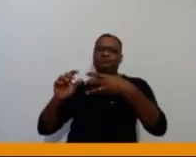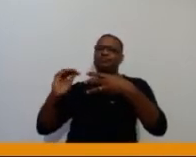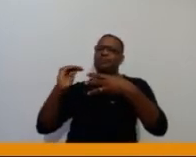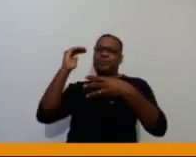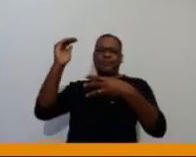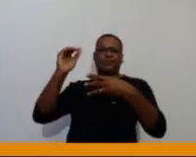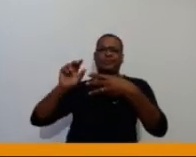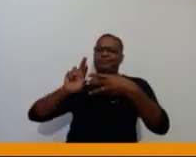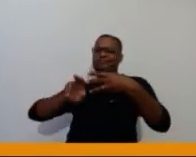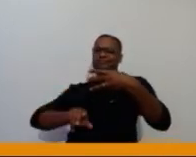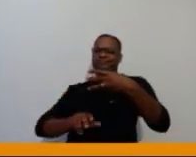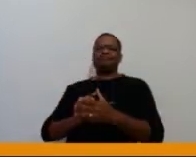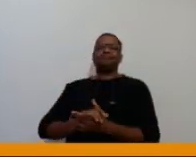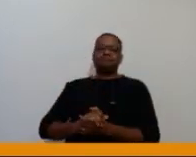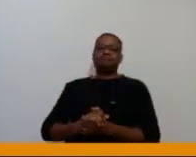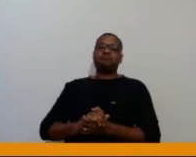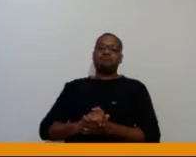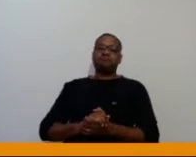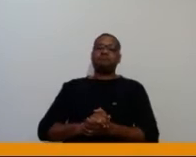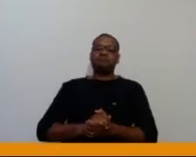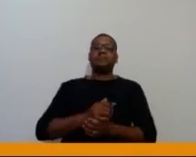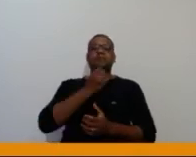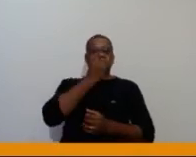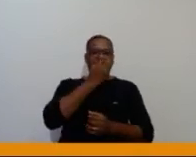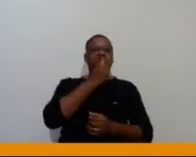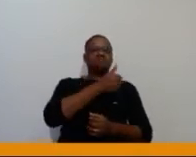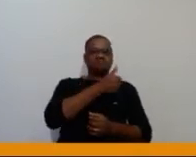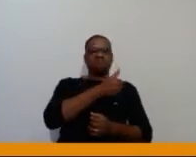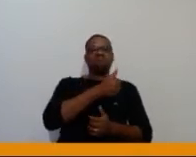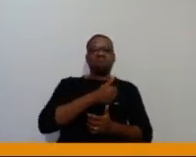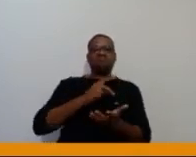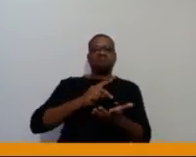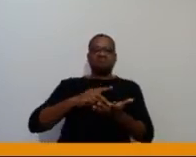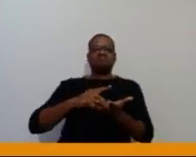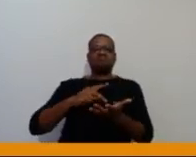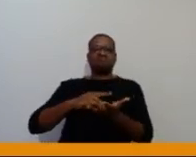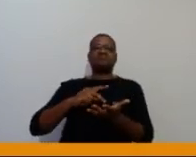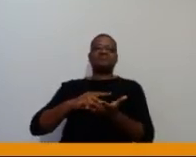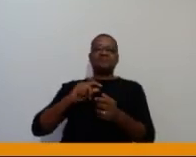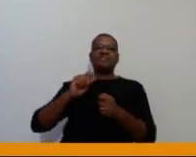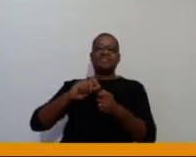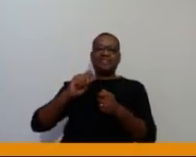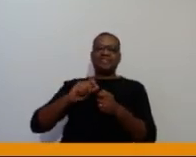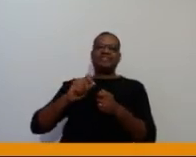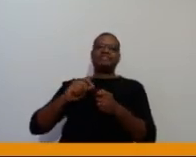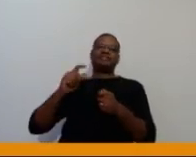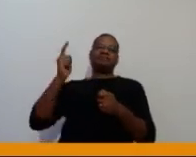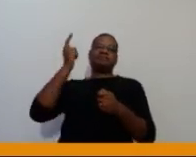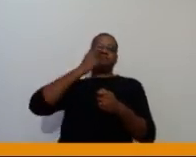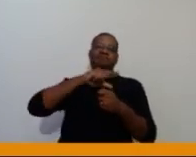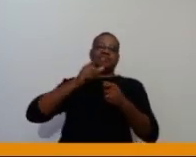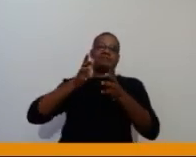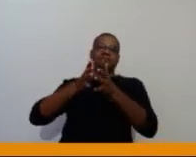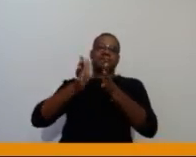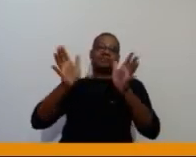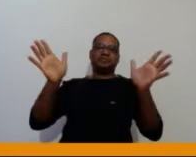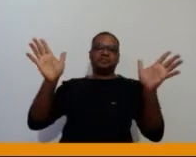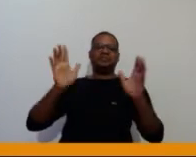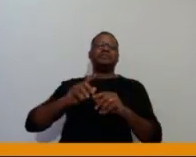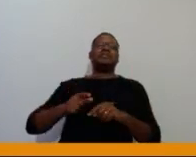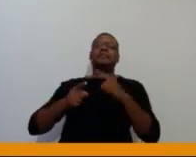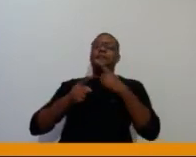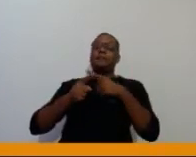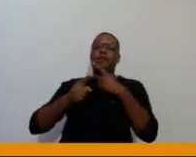É muito bom fazer essa abrangência, porque nós damos inúmeras oportunidades, né?